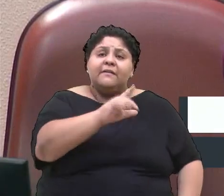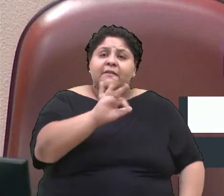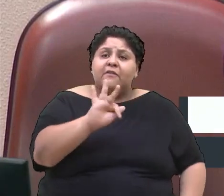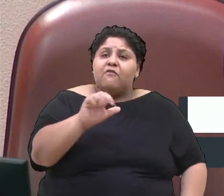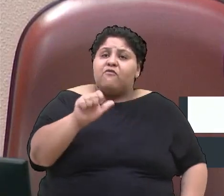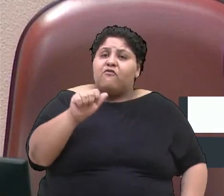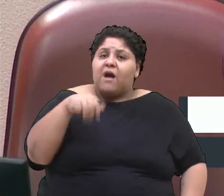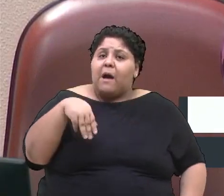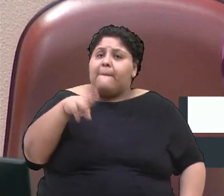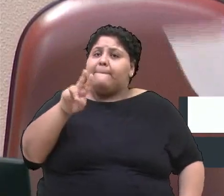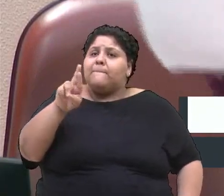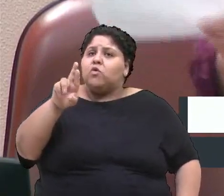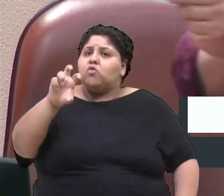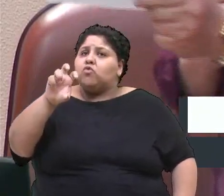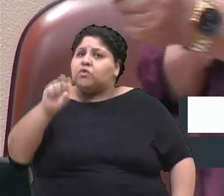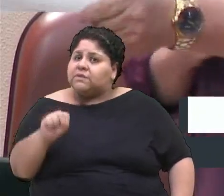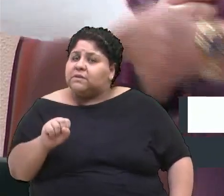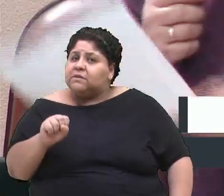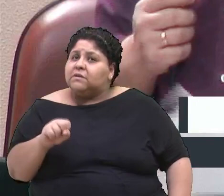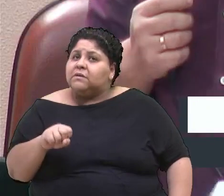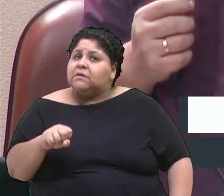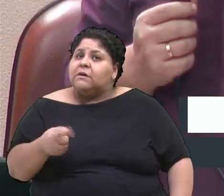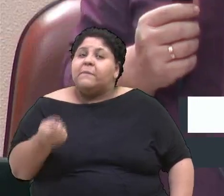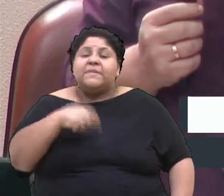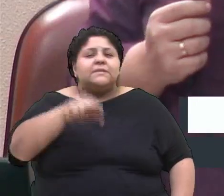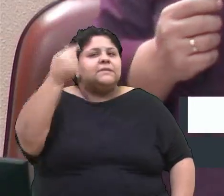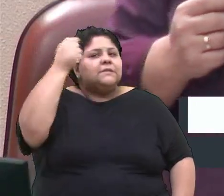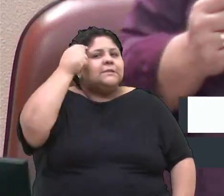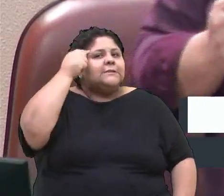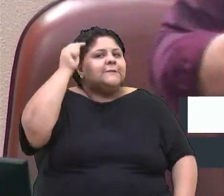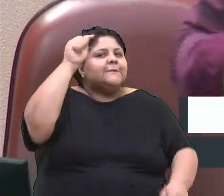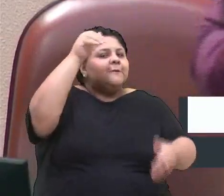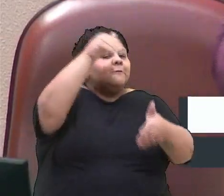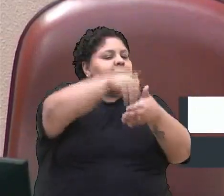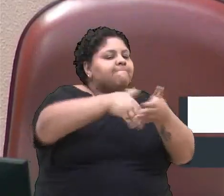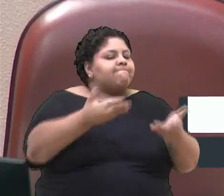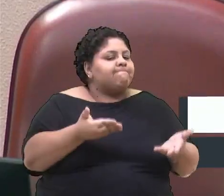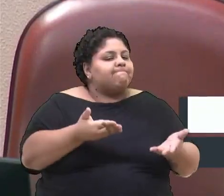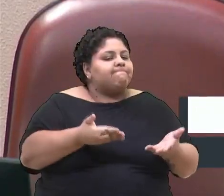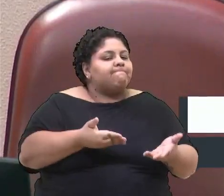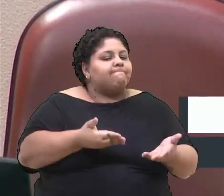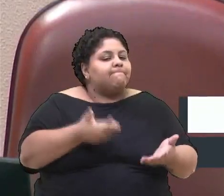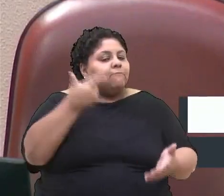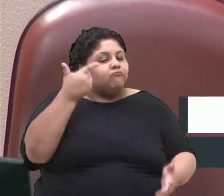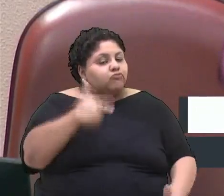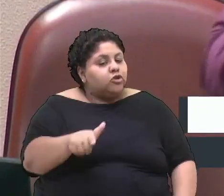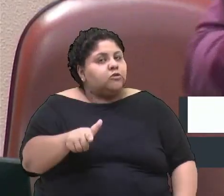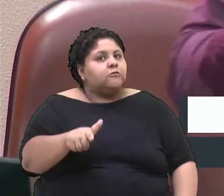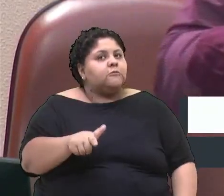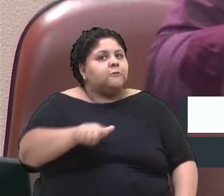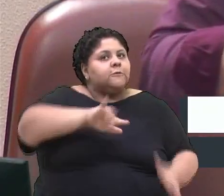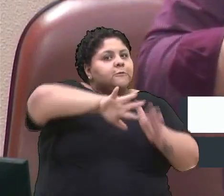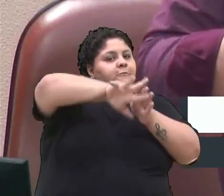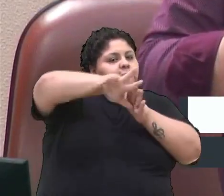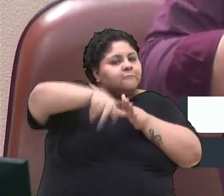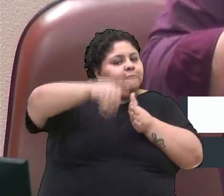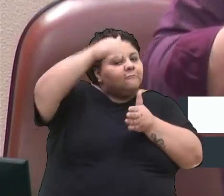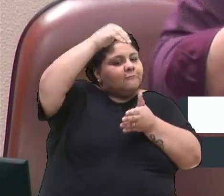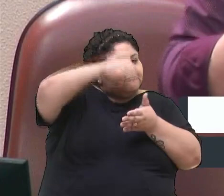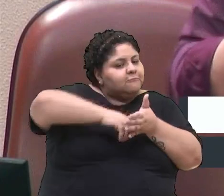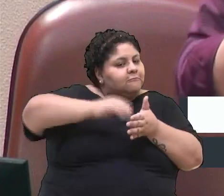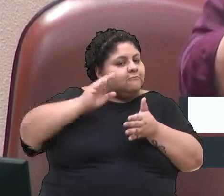fala? Tem que refletir na hora de votar. Mais uma vez, um estelionato eleitoral está